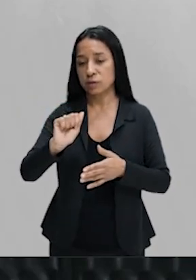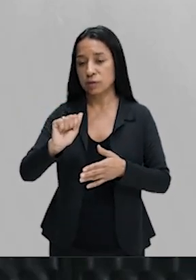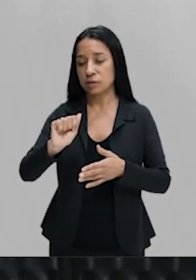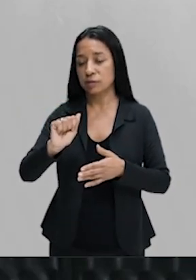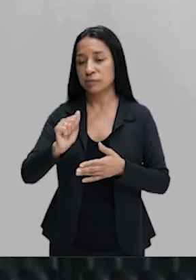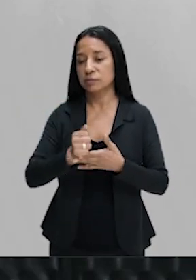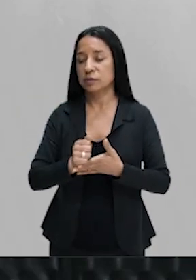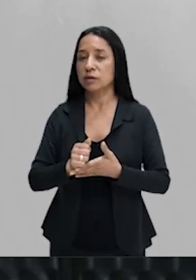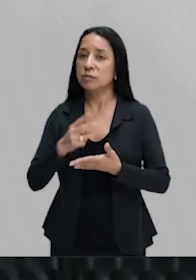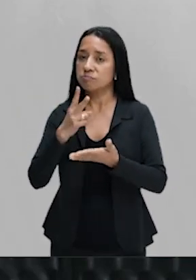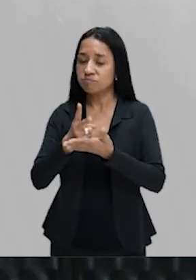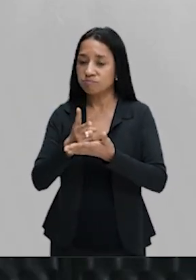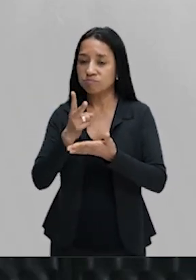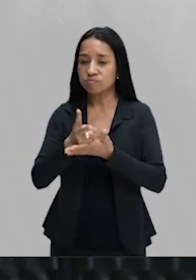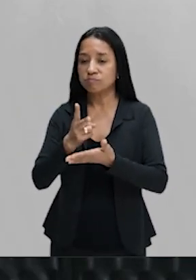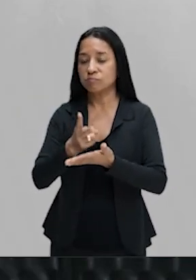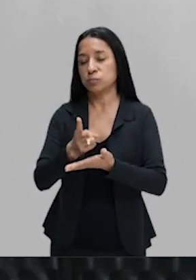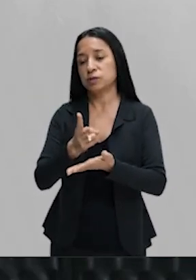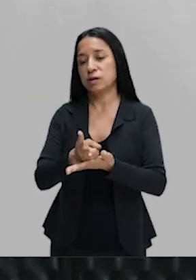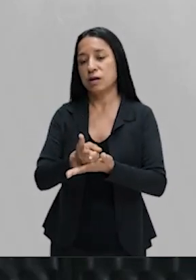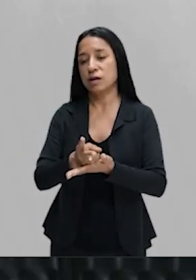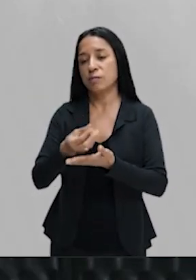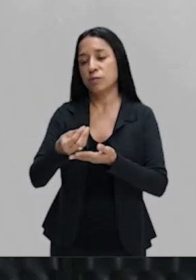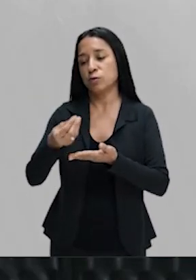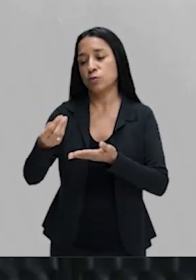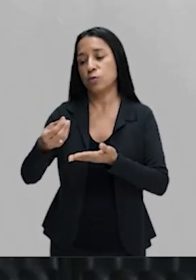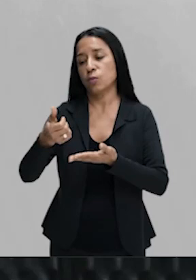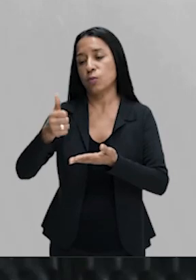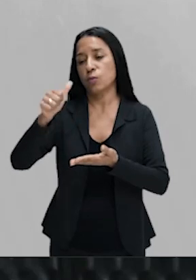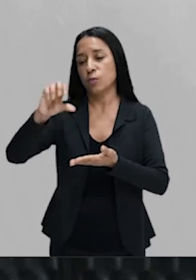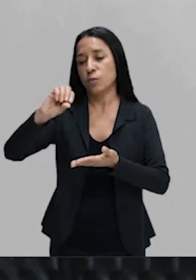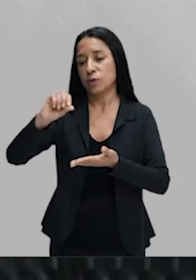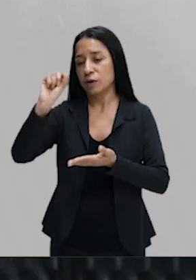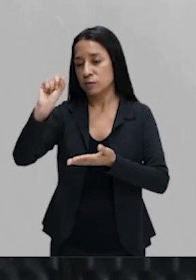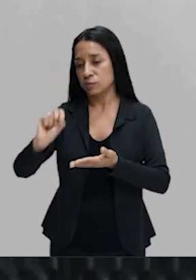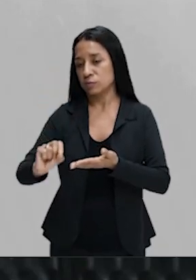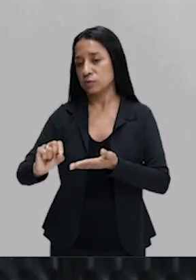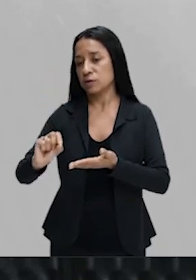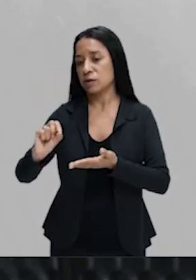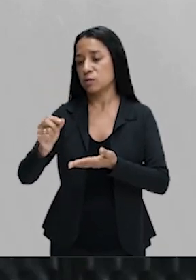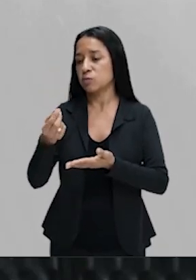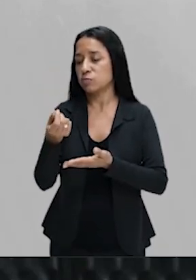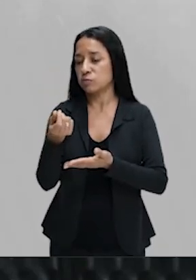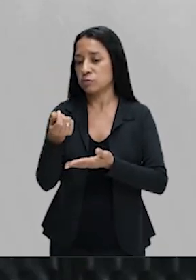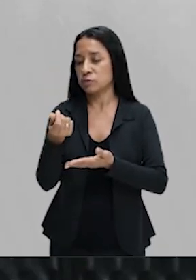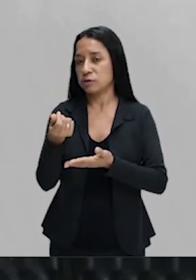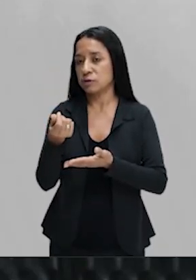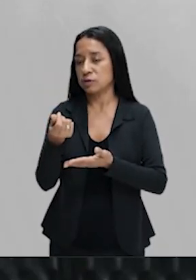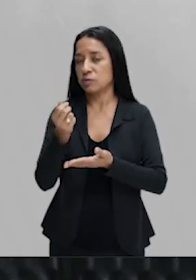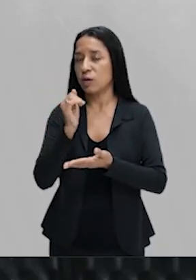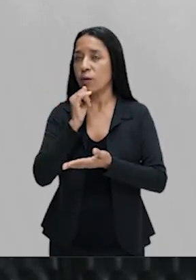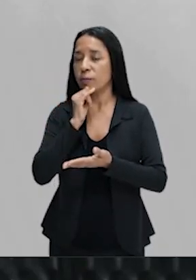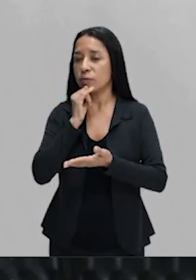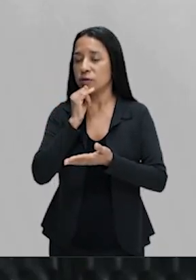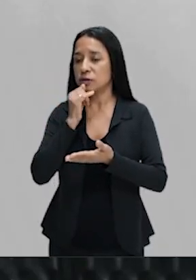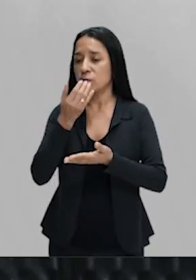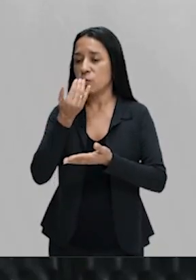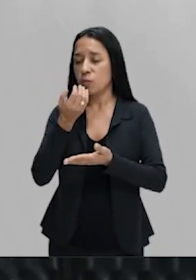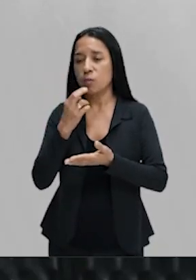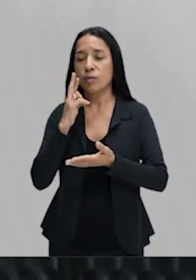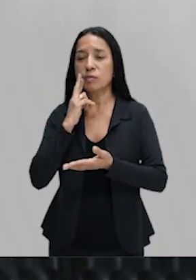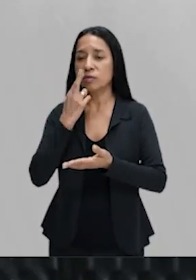doy 10% de propina, sempre dou 10% de gorjeta, tá? Então, você está no restaurante, você